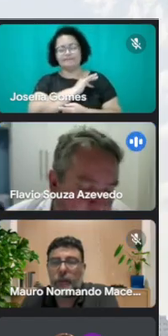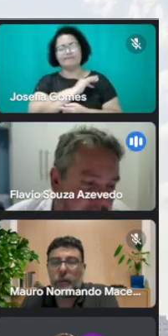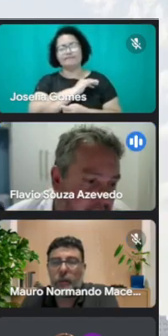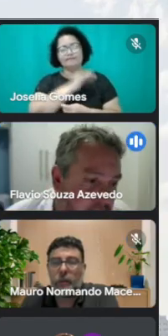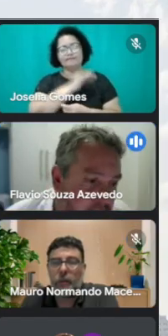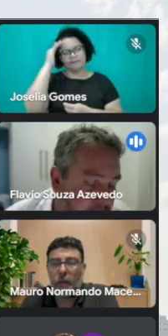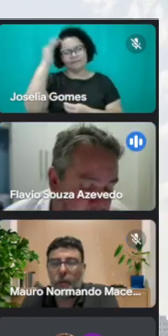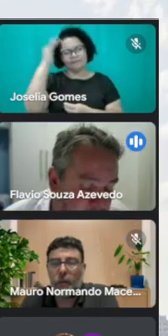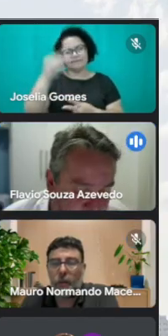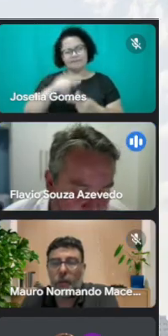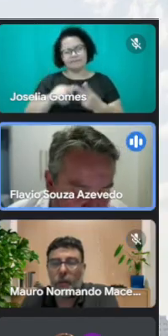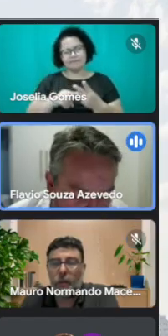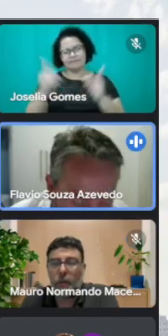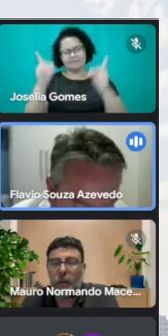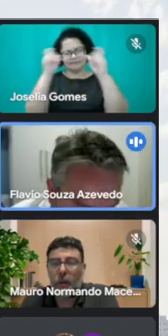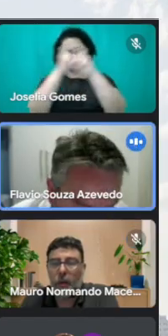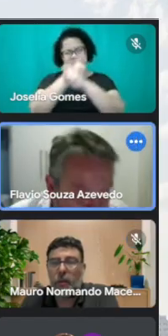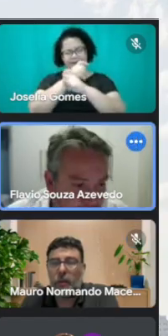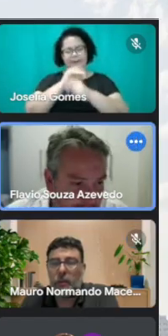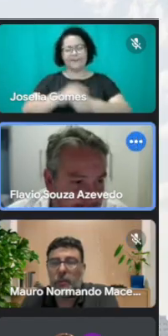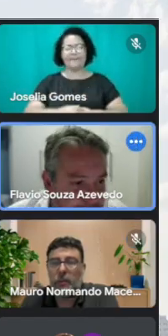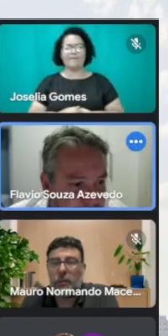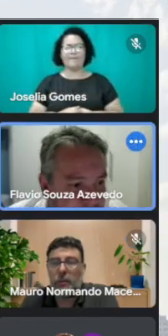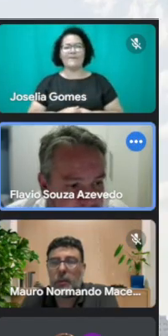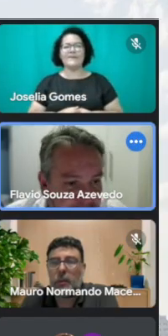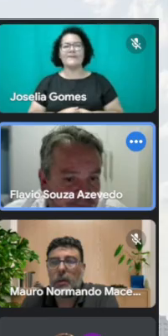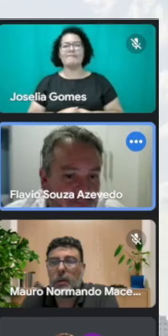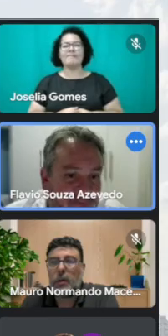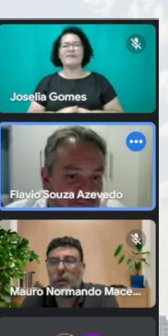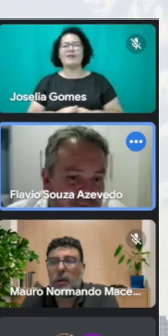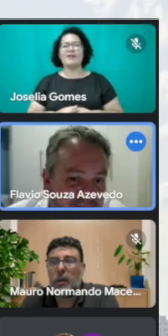para a implantação desse tipo de iniciativa.